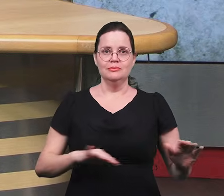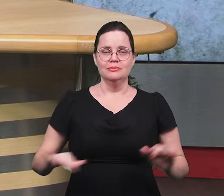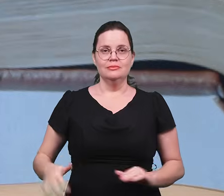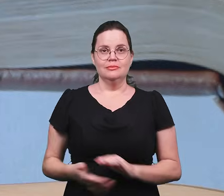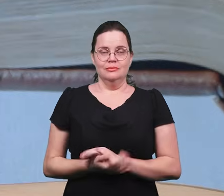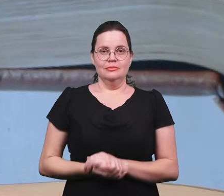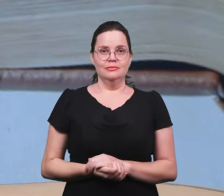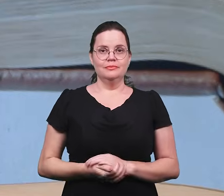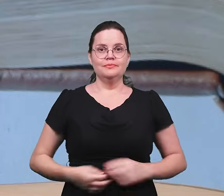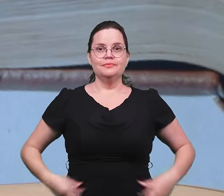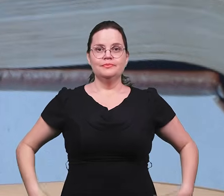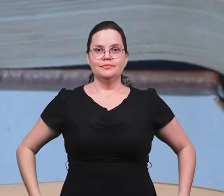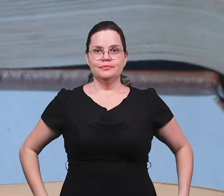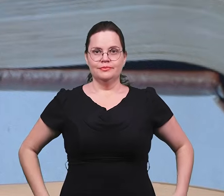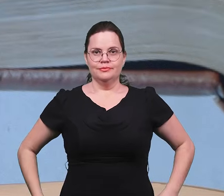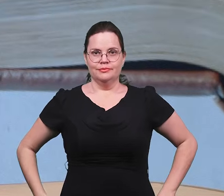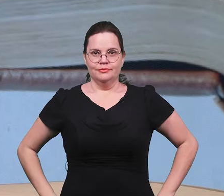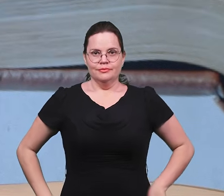que